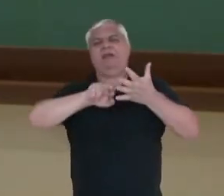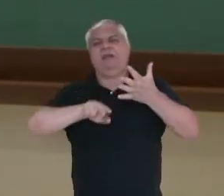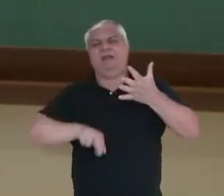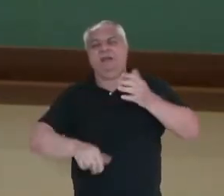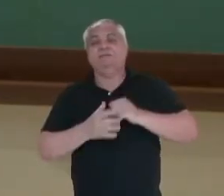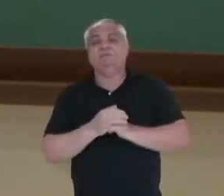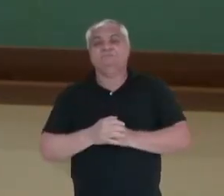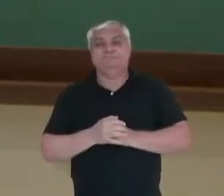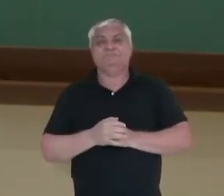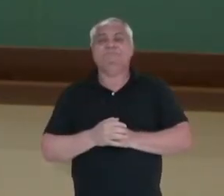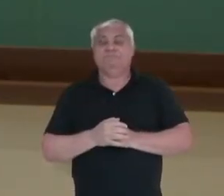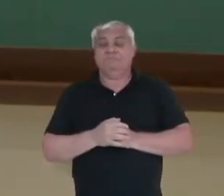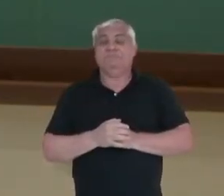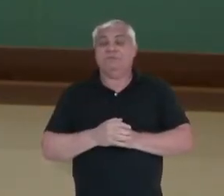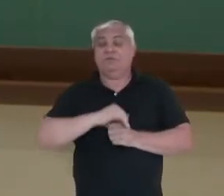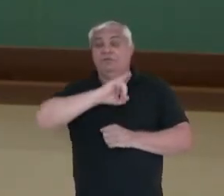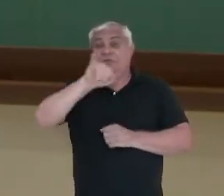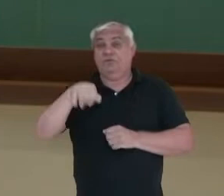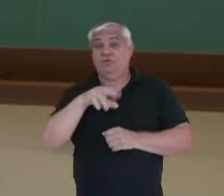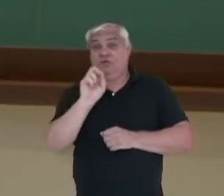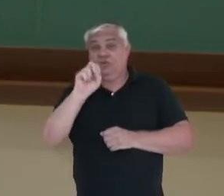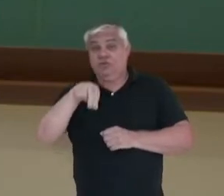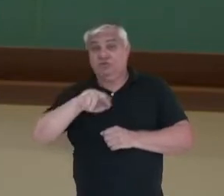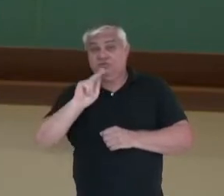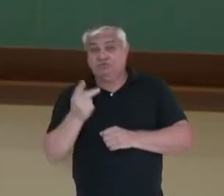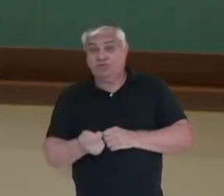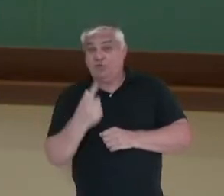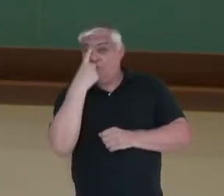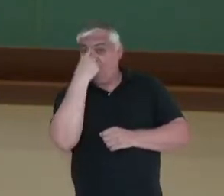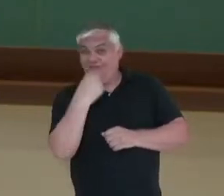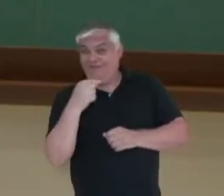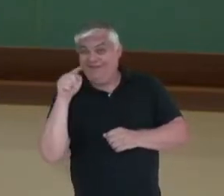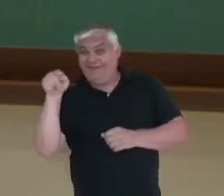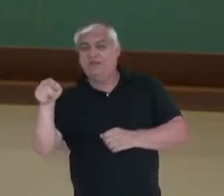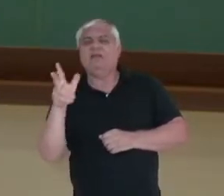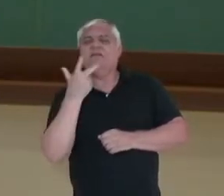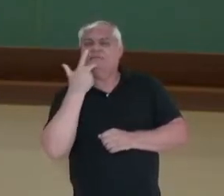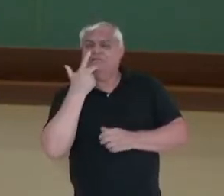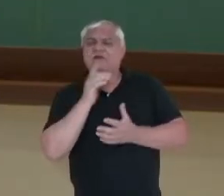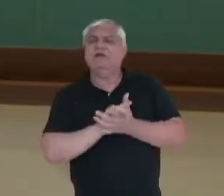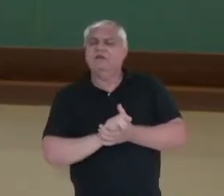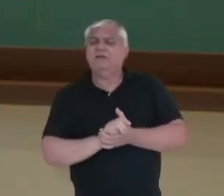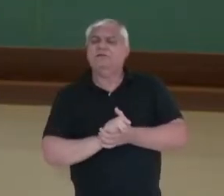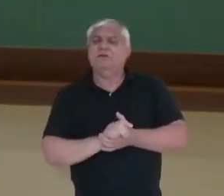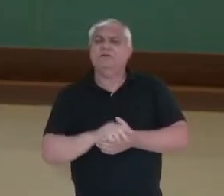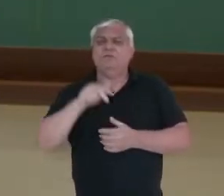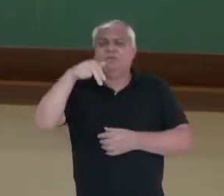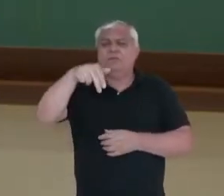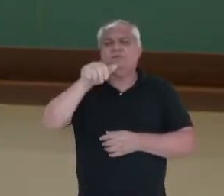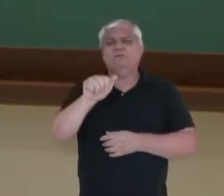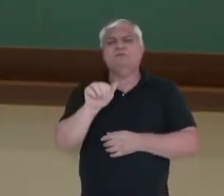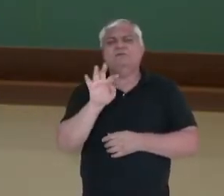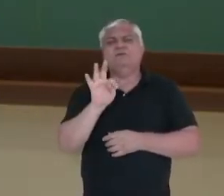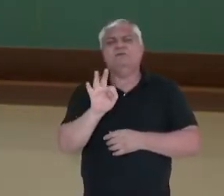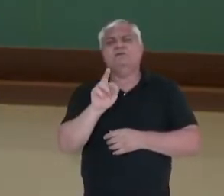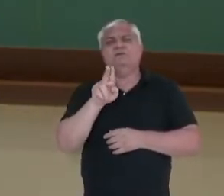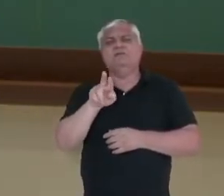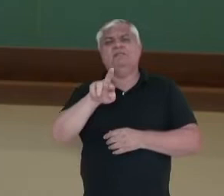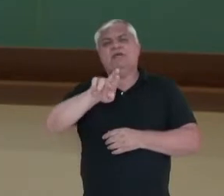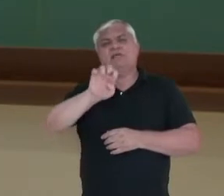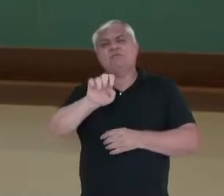isso é o John Locke, tá? Então, para o John Locke, no estado de natureza, nós temos uma situação